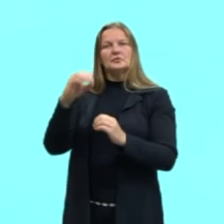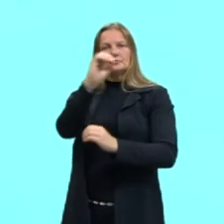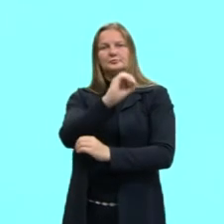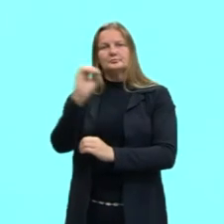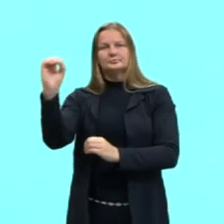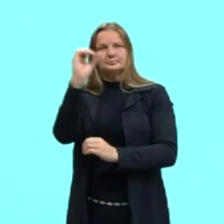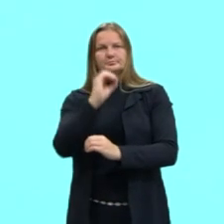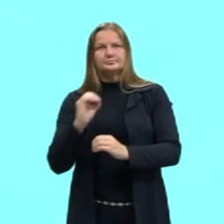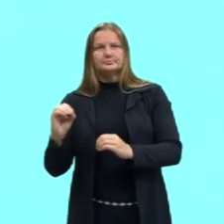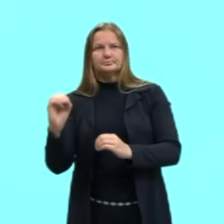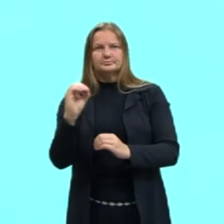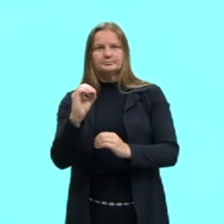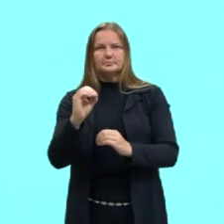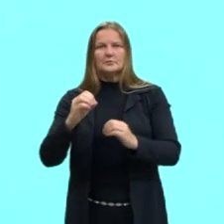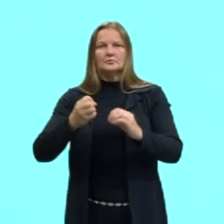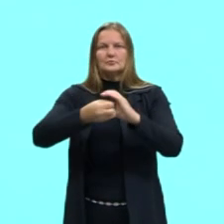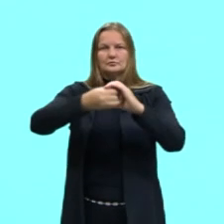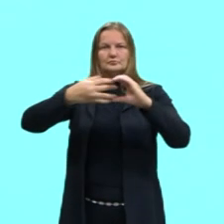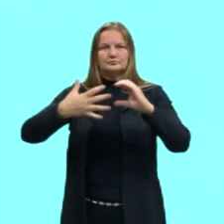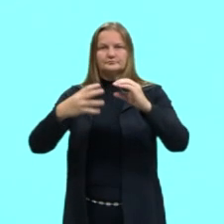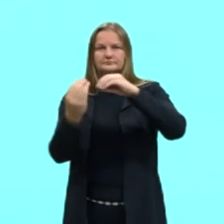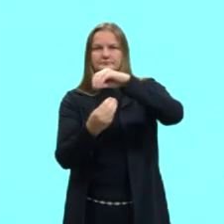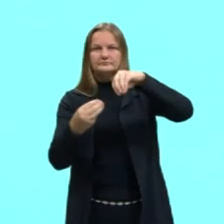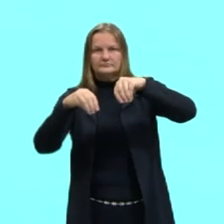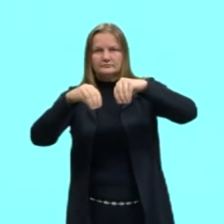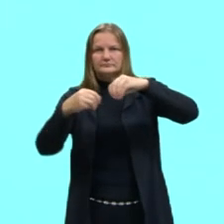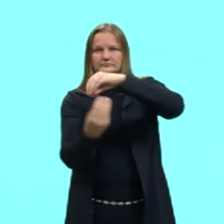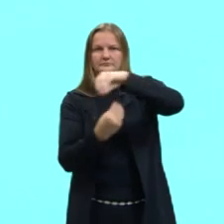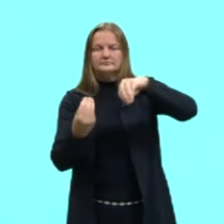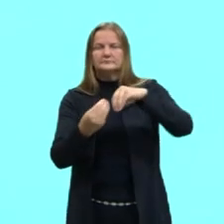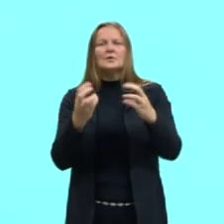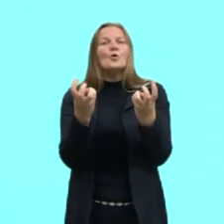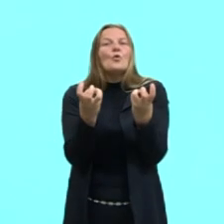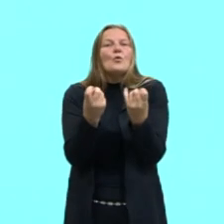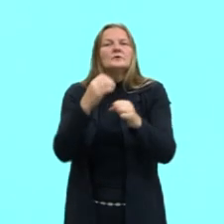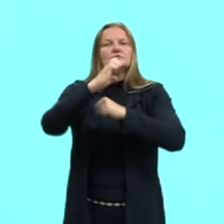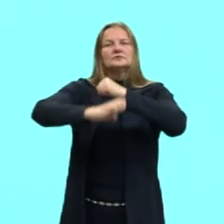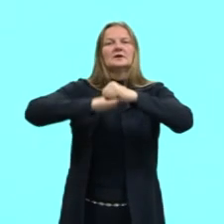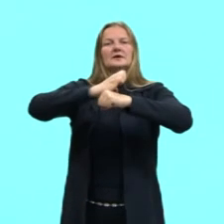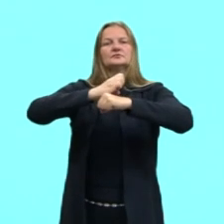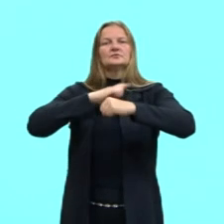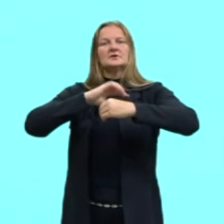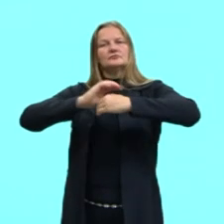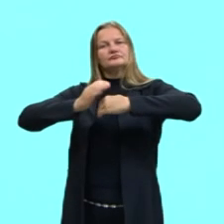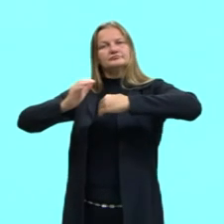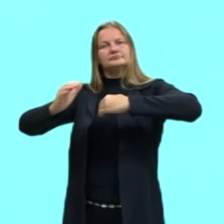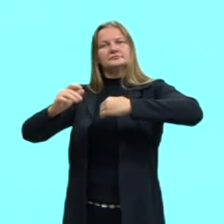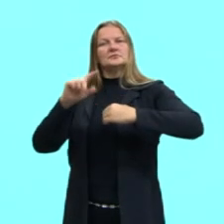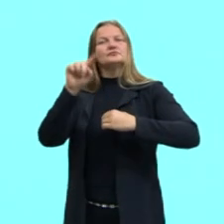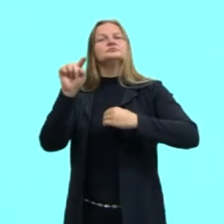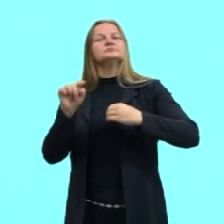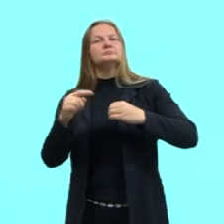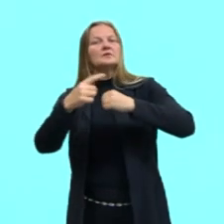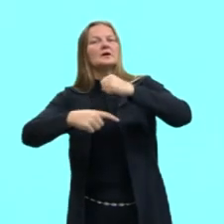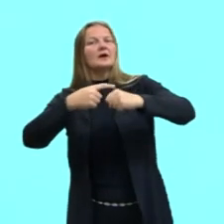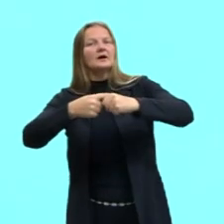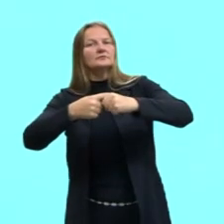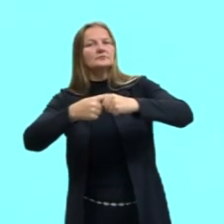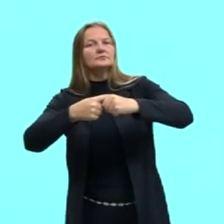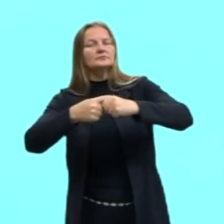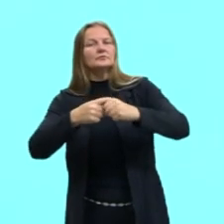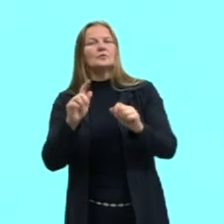bolinhas lembrando do composto de xenônio citado Quantos elétrons na camada de valência Haverá no átomo de